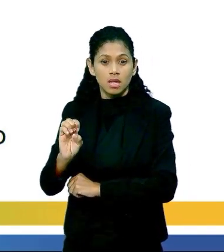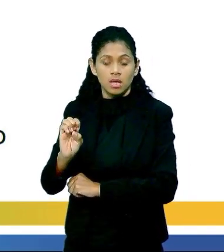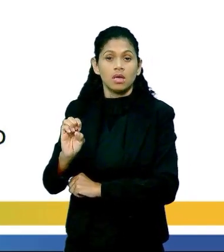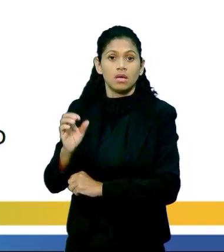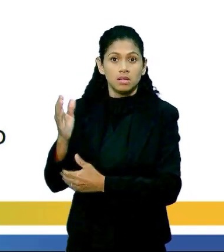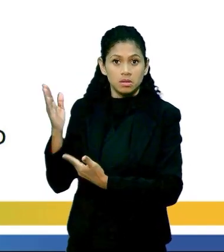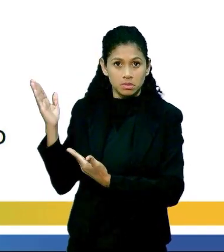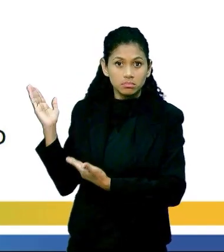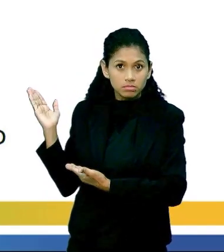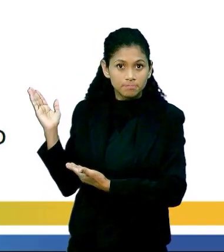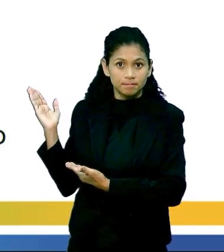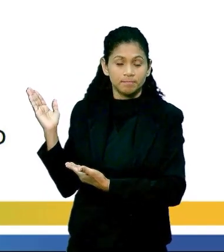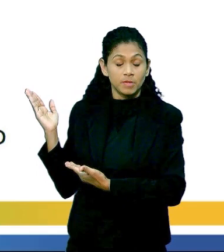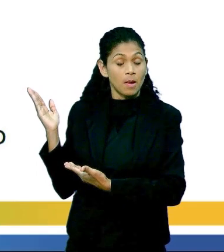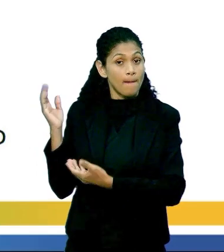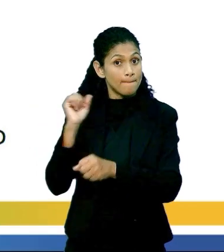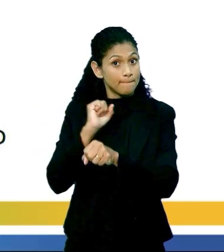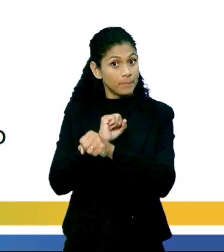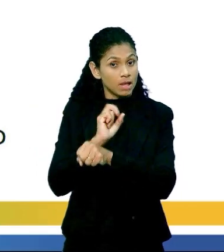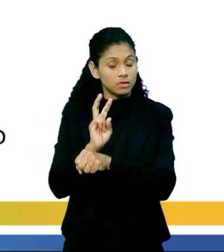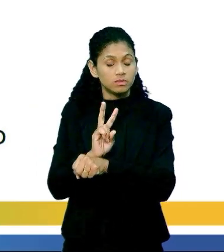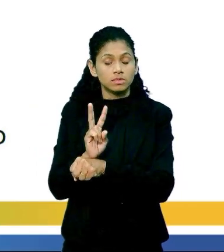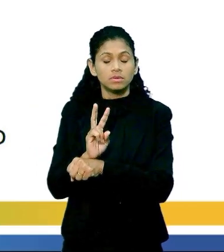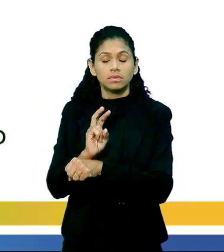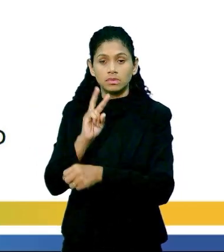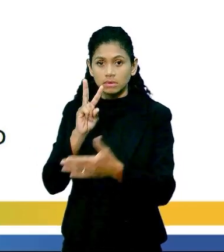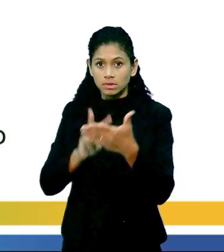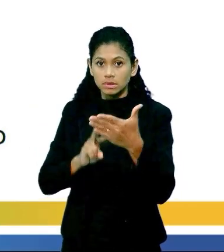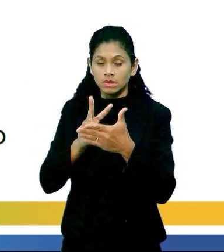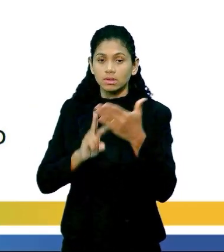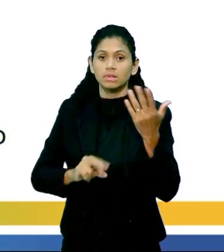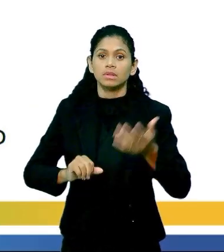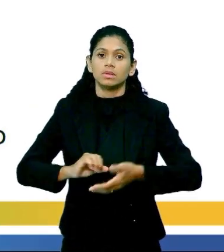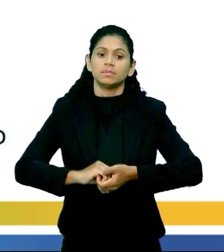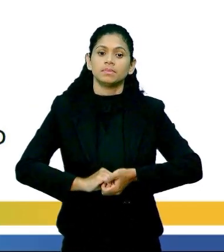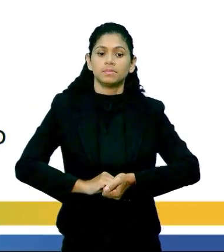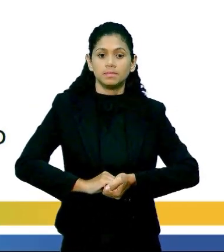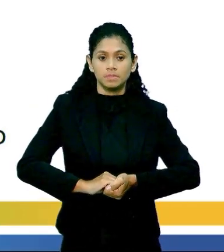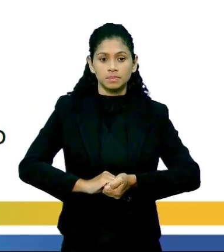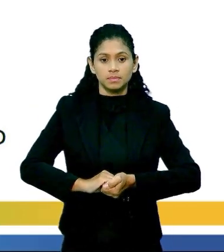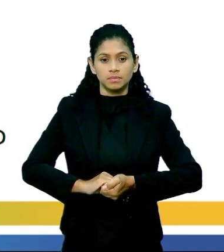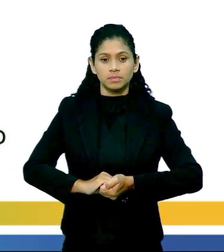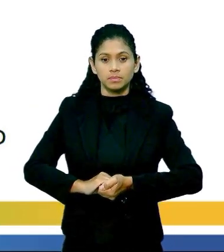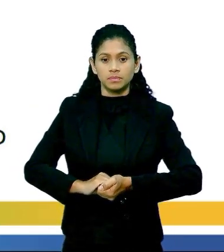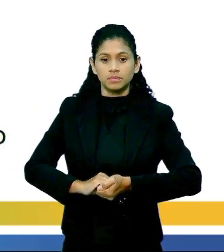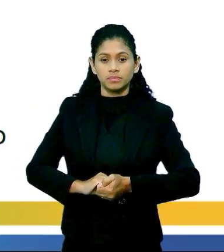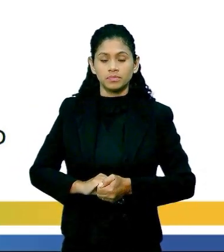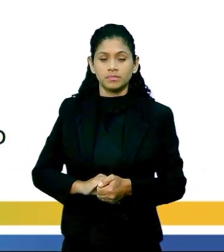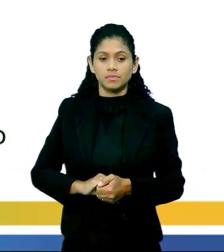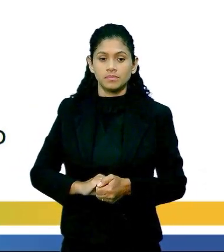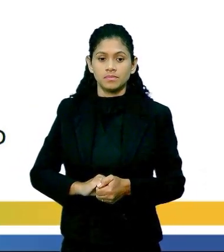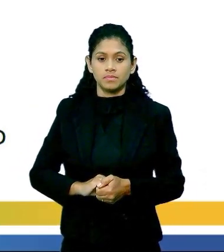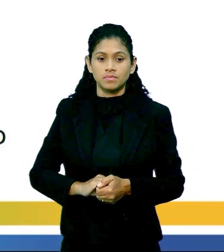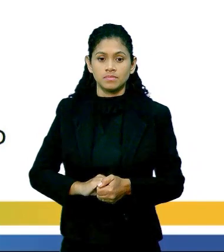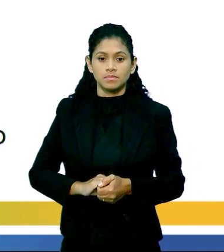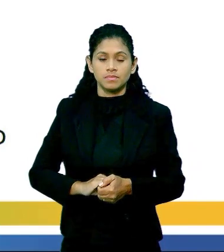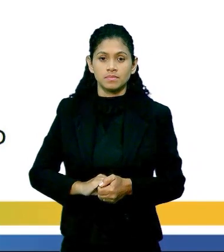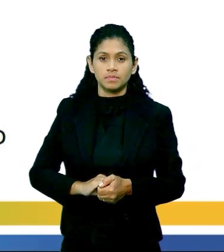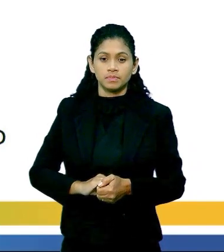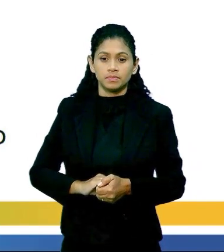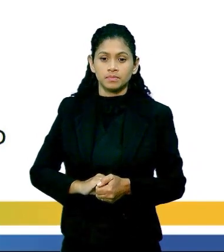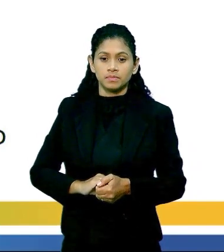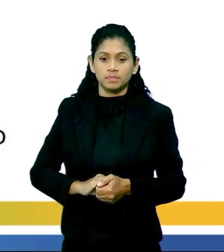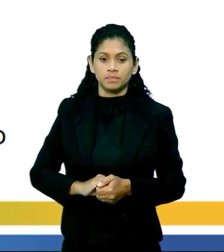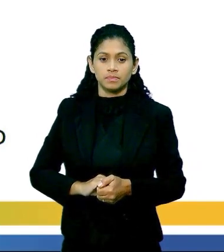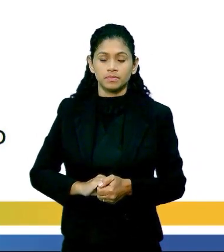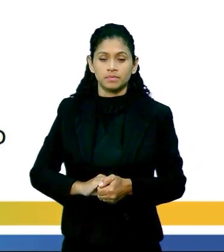no 10º mês do ano inexistem feriados, poucos feriados têm relação com a religião e quase todos os